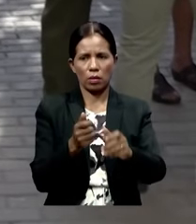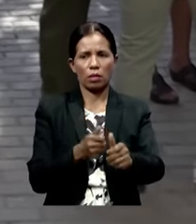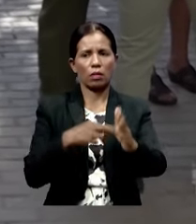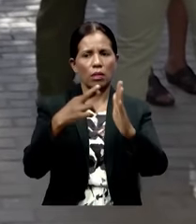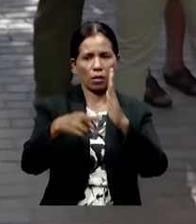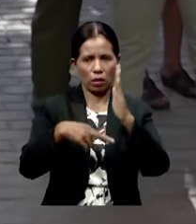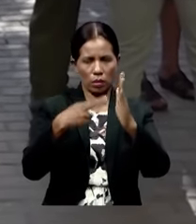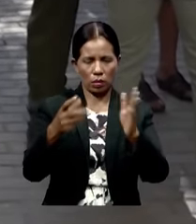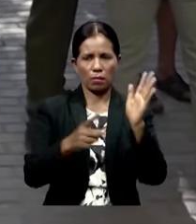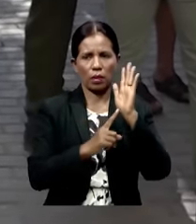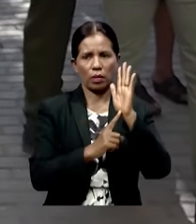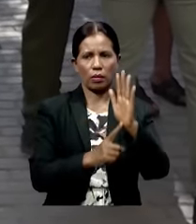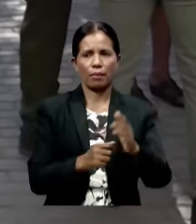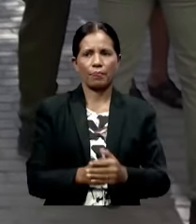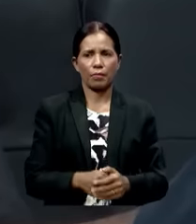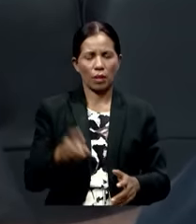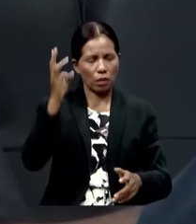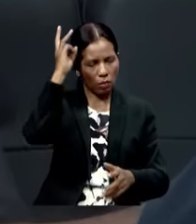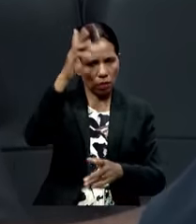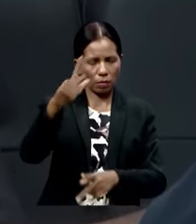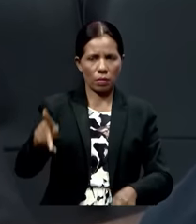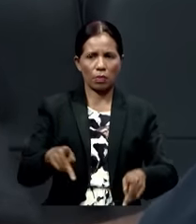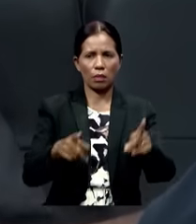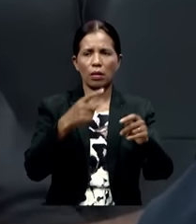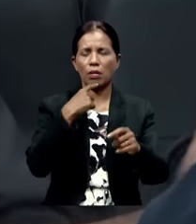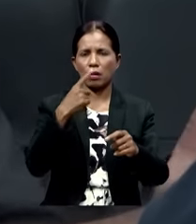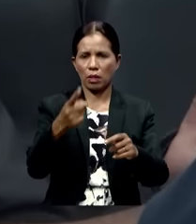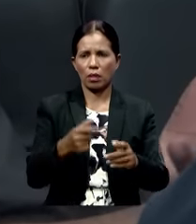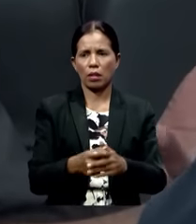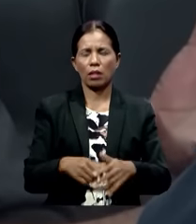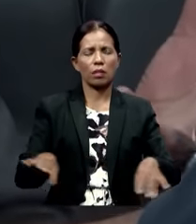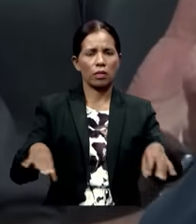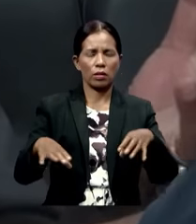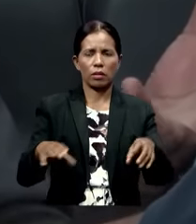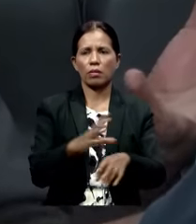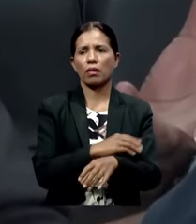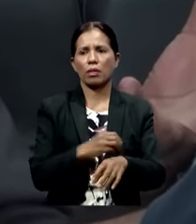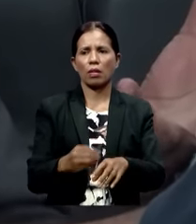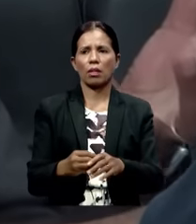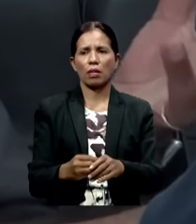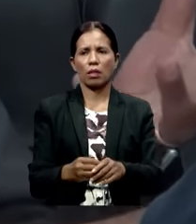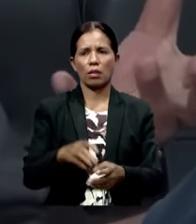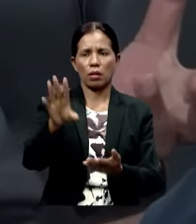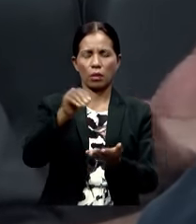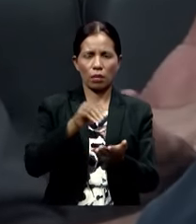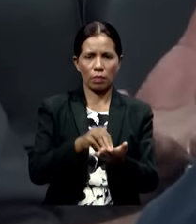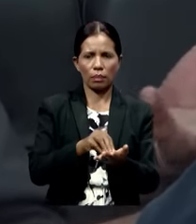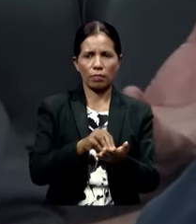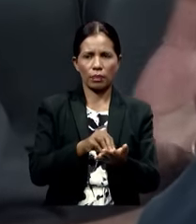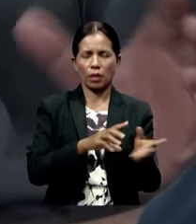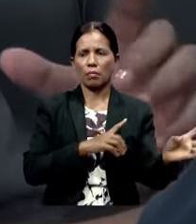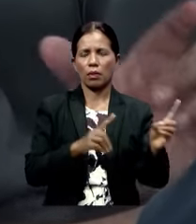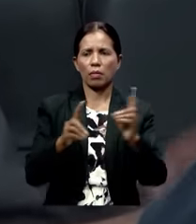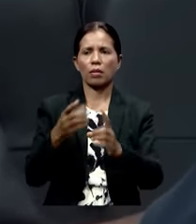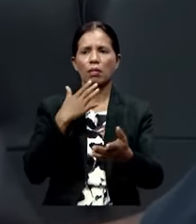nebe fosai. Preocupação pública nebe ma kate teona kata sistema da nebe ma durante na implementa la